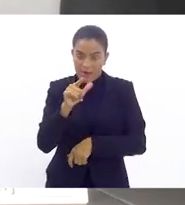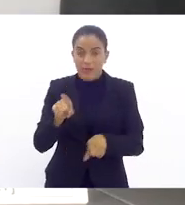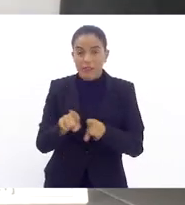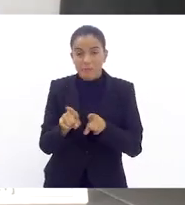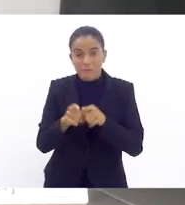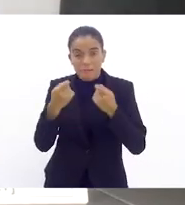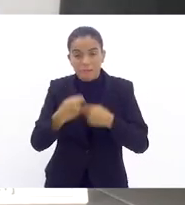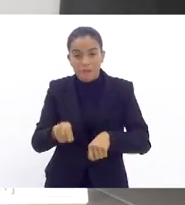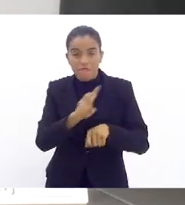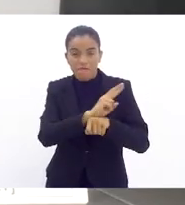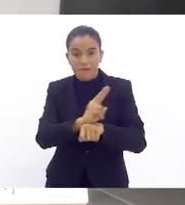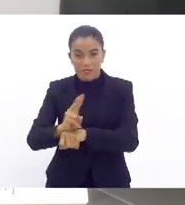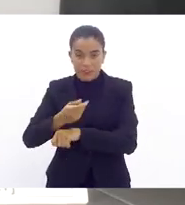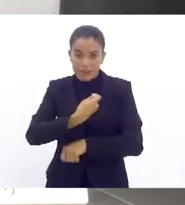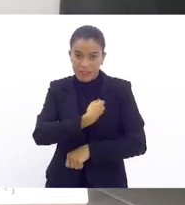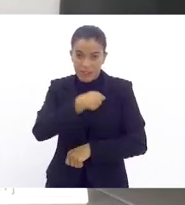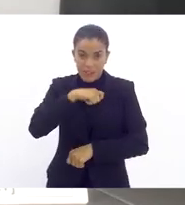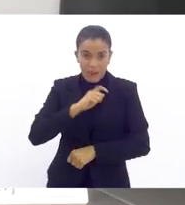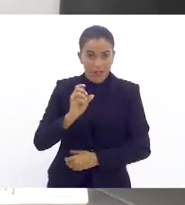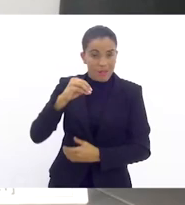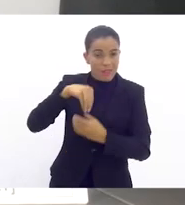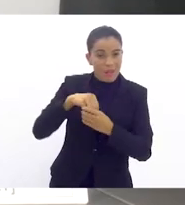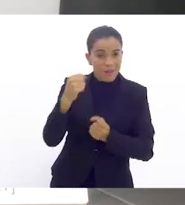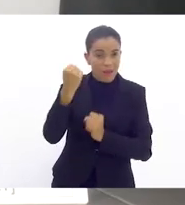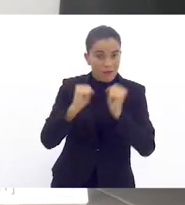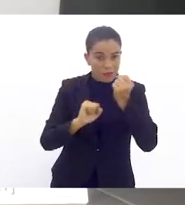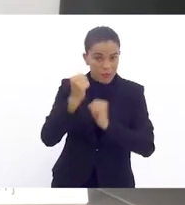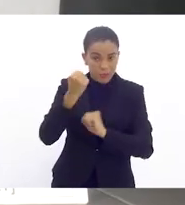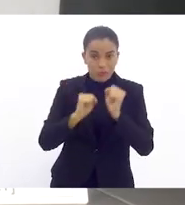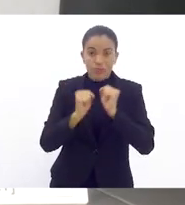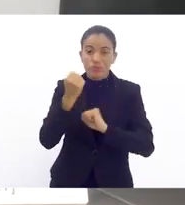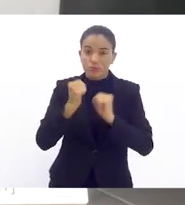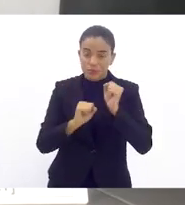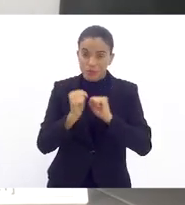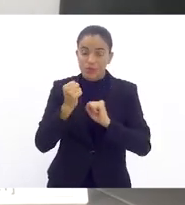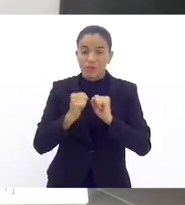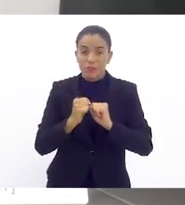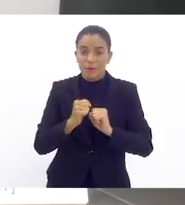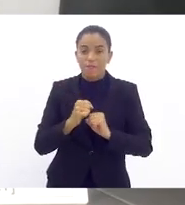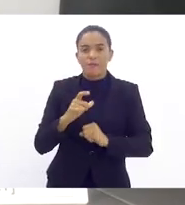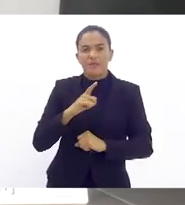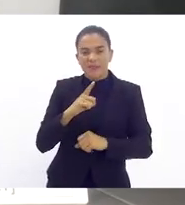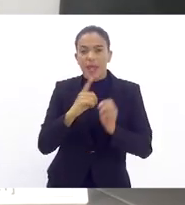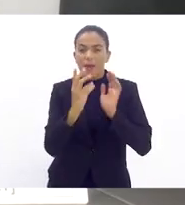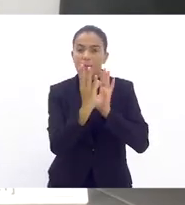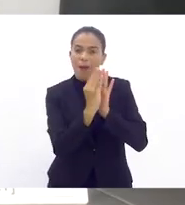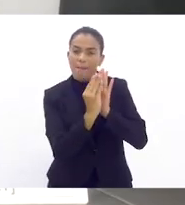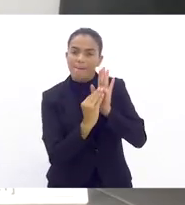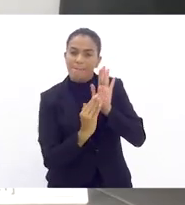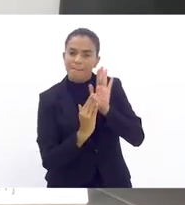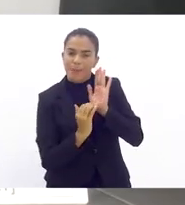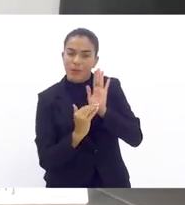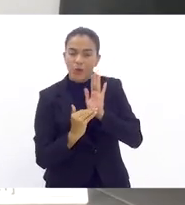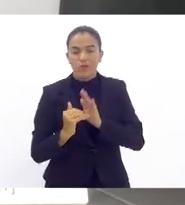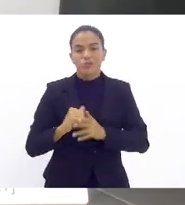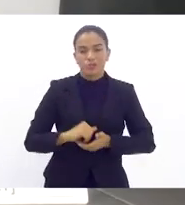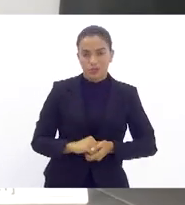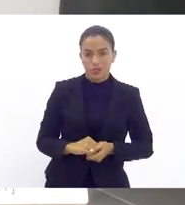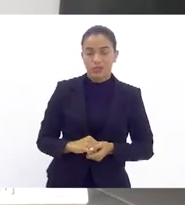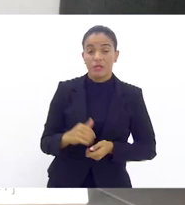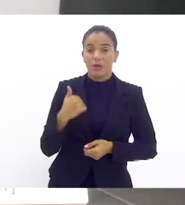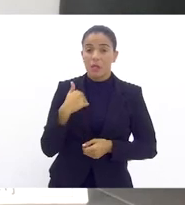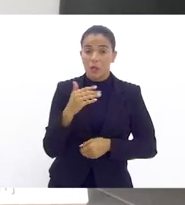na empresa, nas empresas, na indústria propriamente dita, já existe uma metodologia para isso. Mas eu